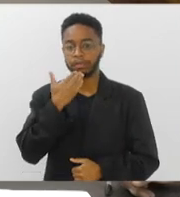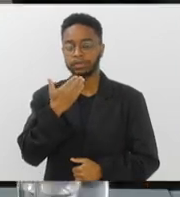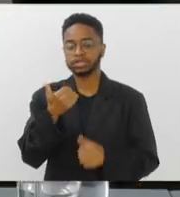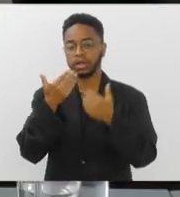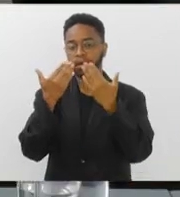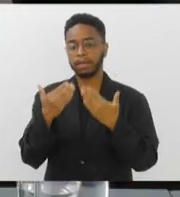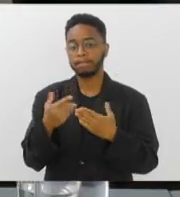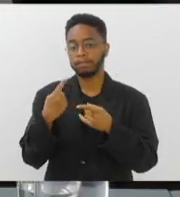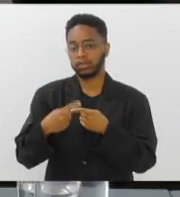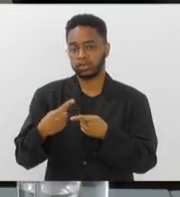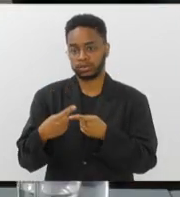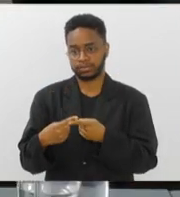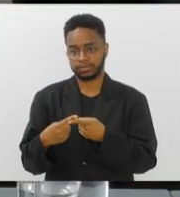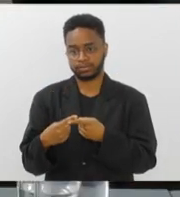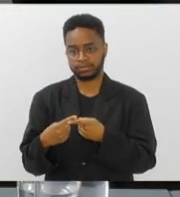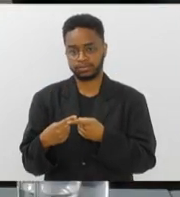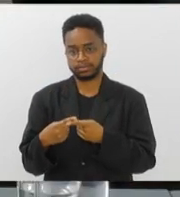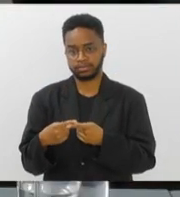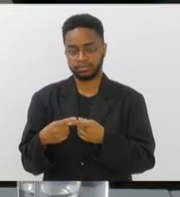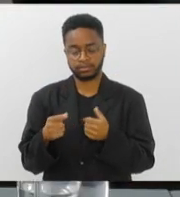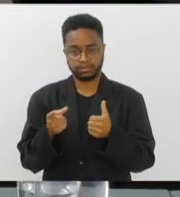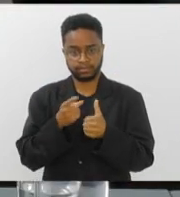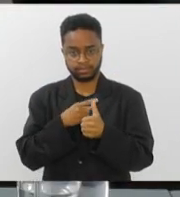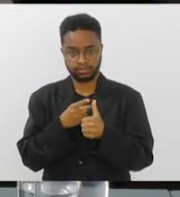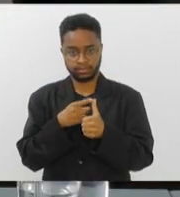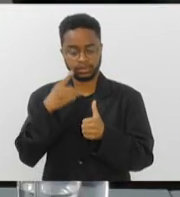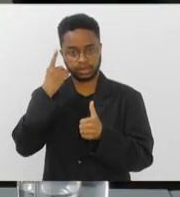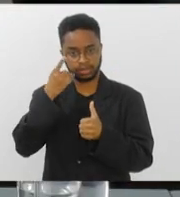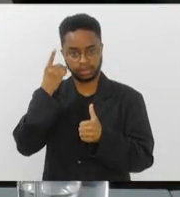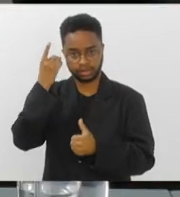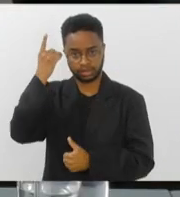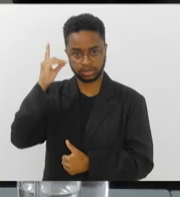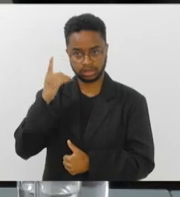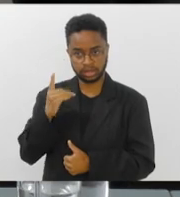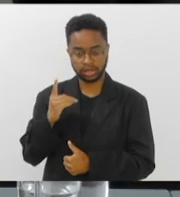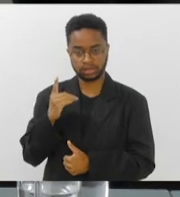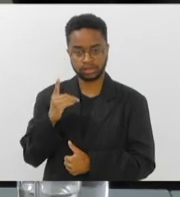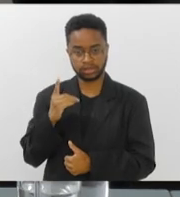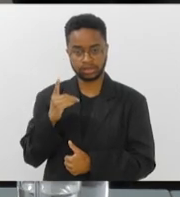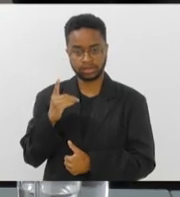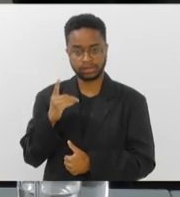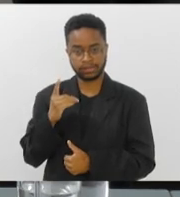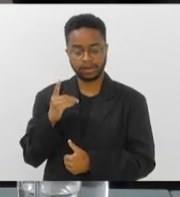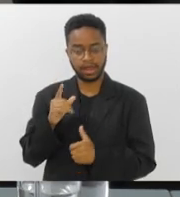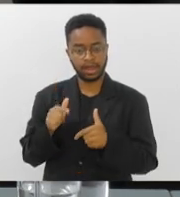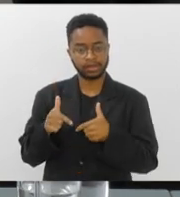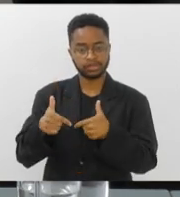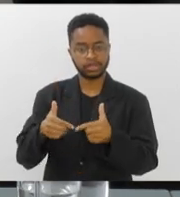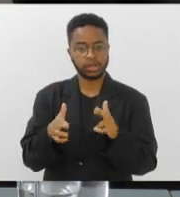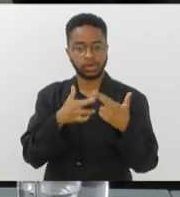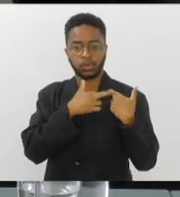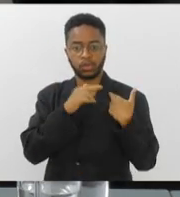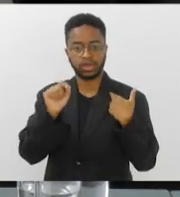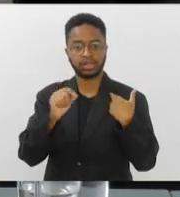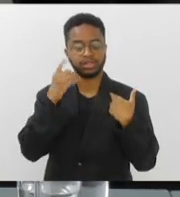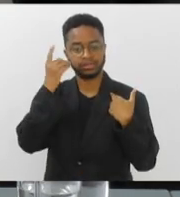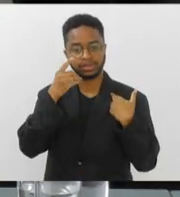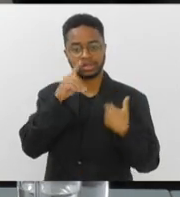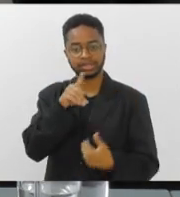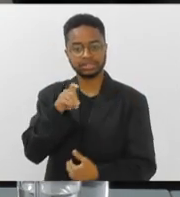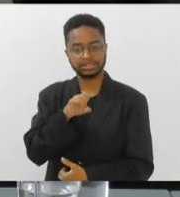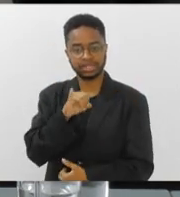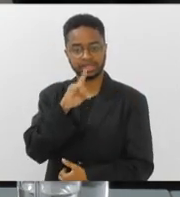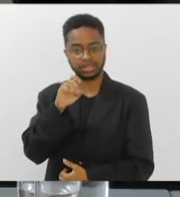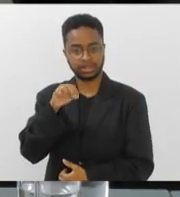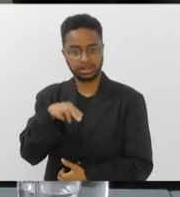vista? Primeiro, a deputada Dani invadiu a competência da deputada Zeidan. A